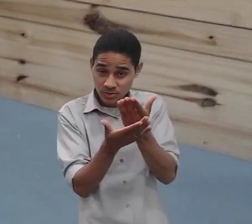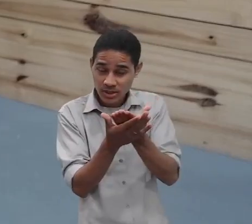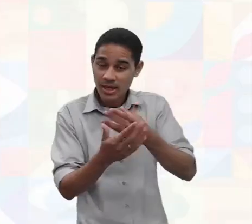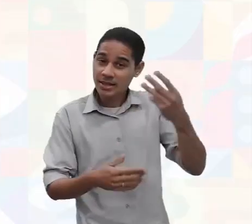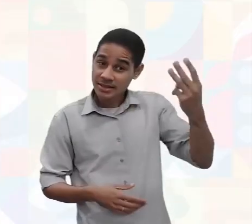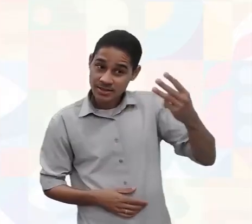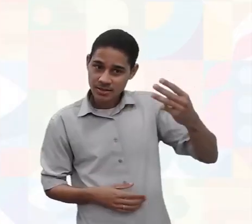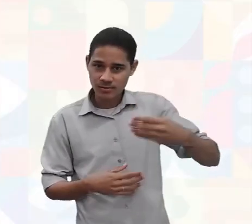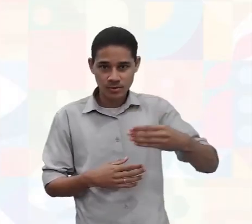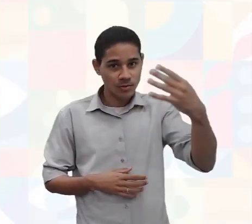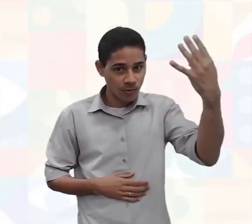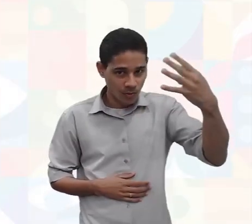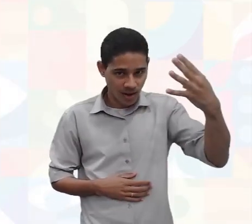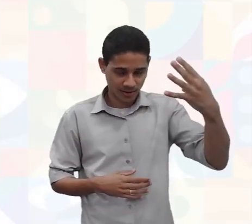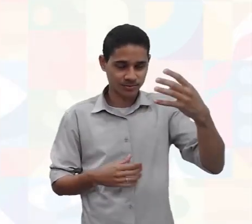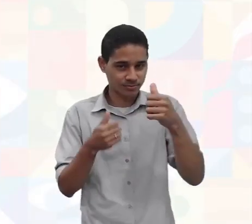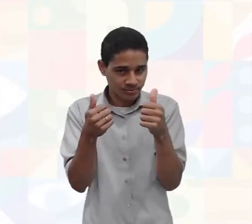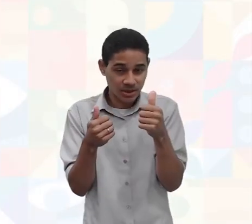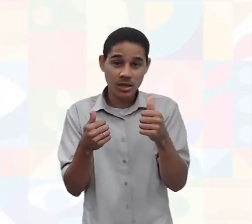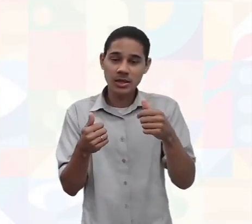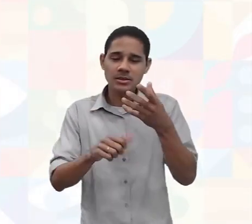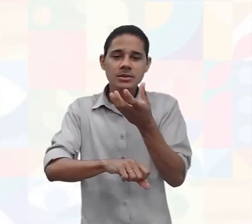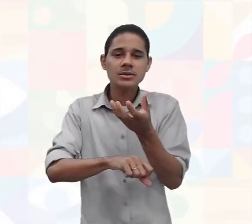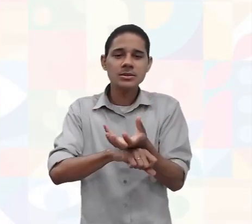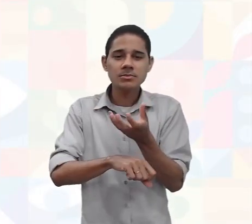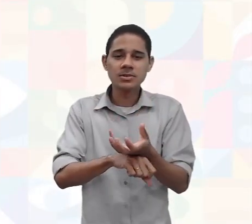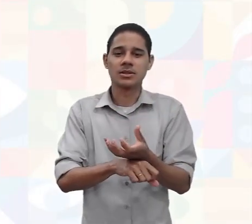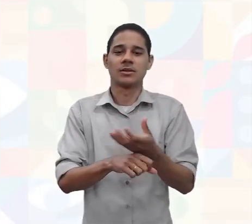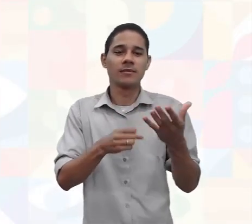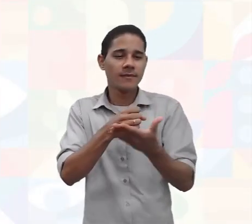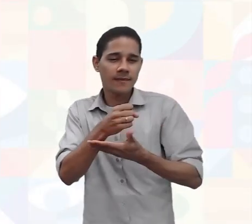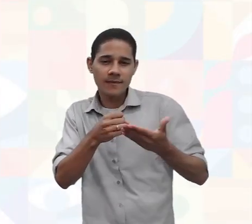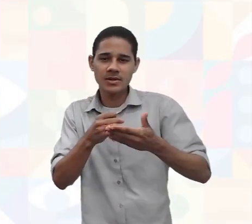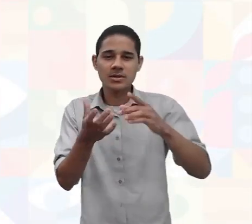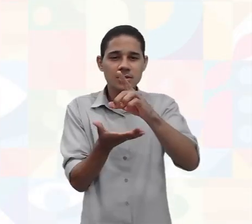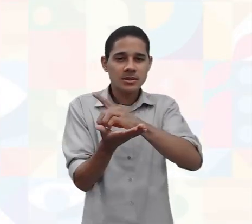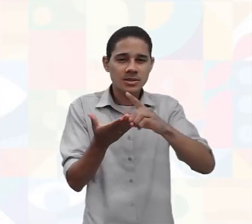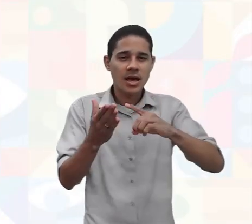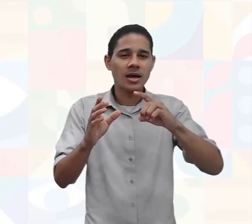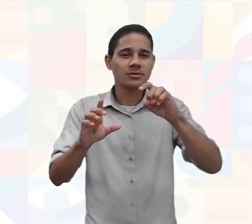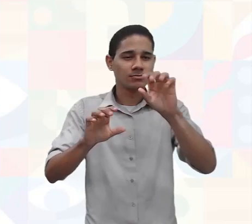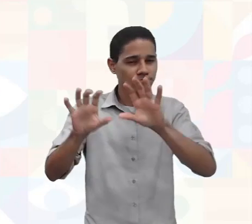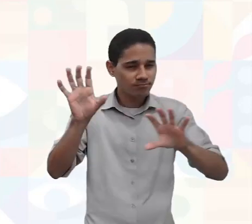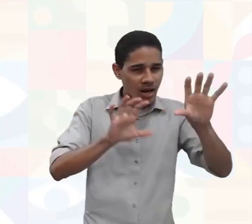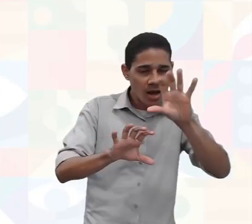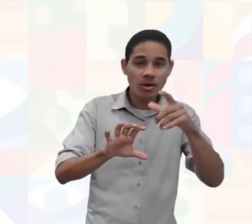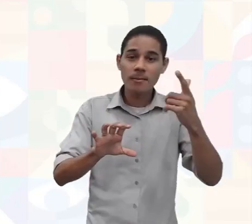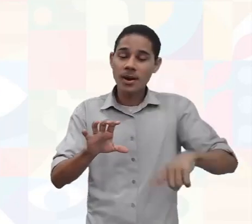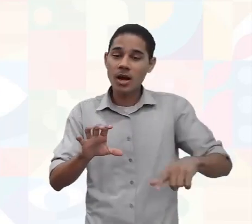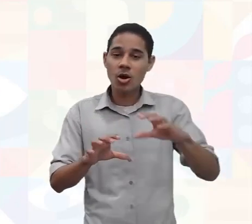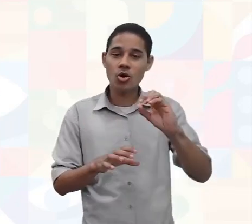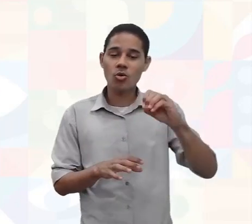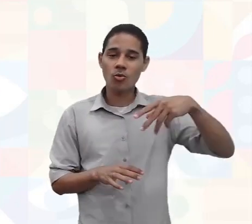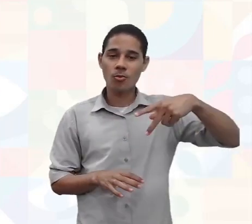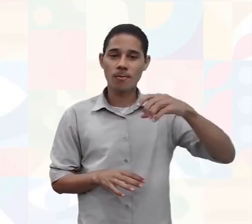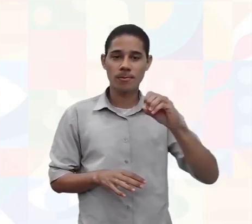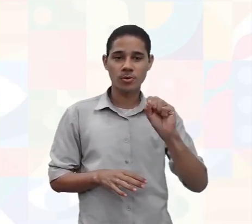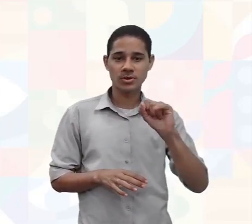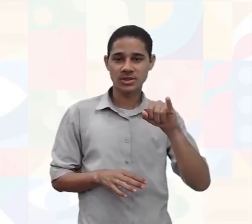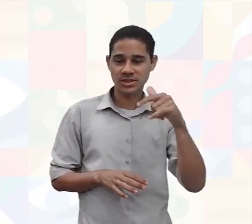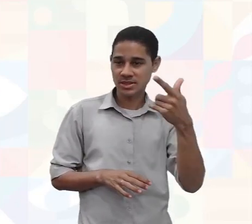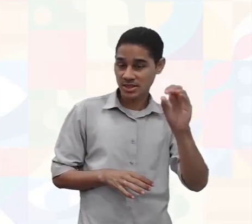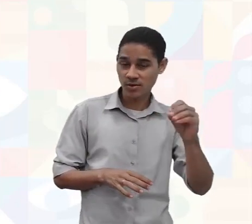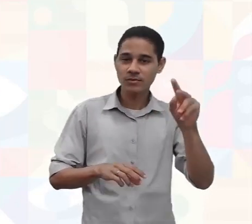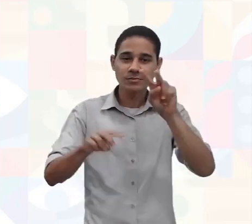terceira de 4 que teremos da disciplina de Fundamentos do Design Gráfico e Composição Visual, do módulo de Projeto Visual Gráfico.